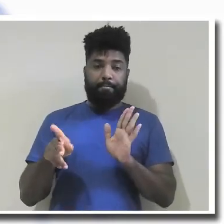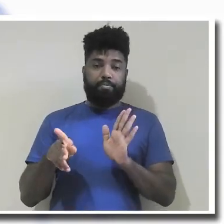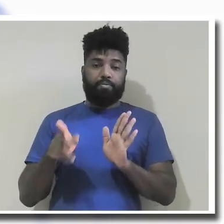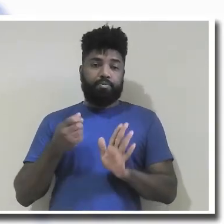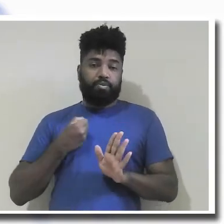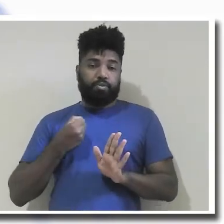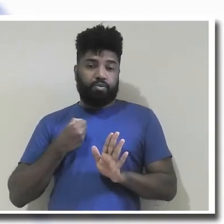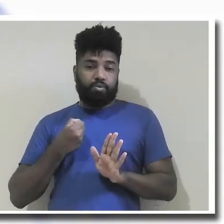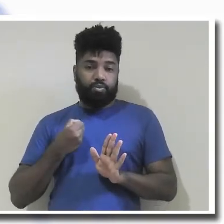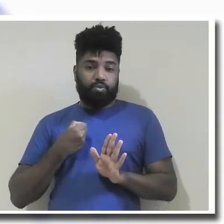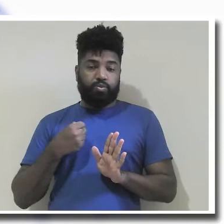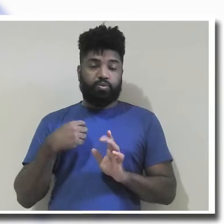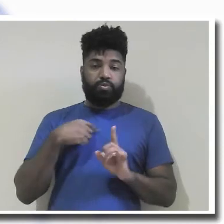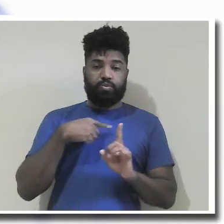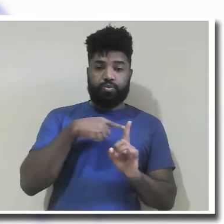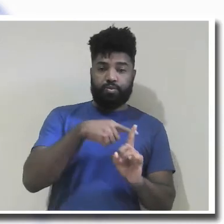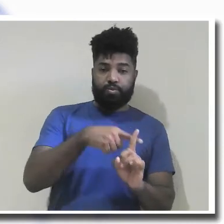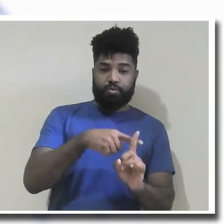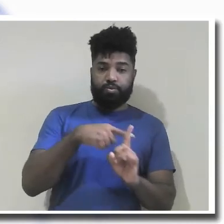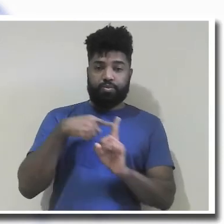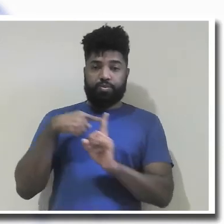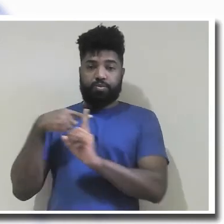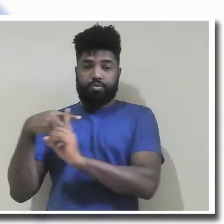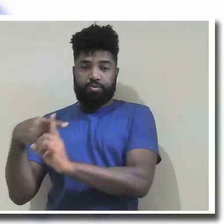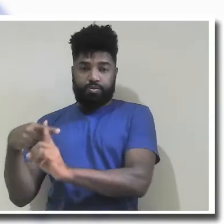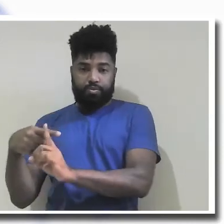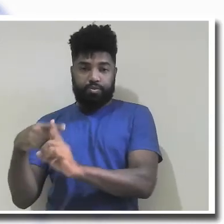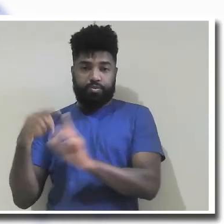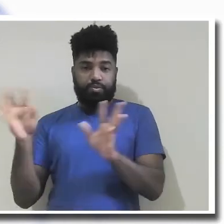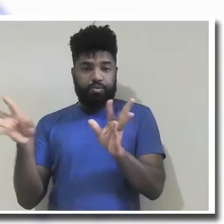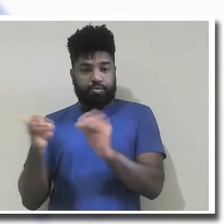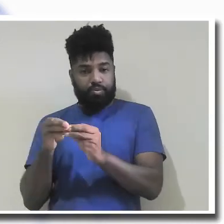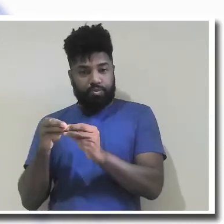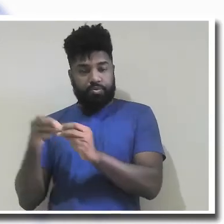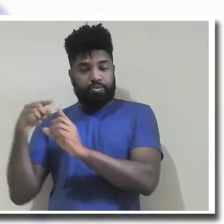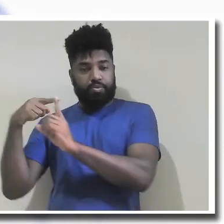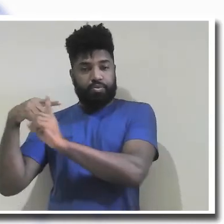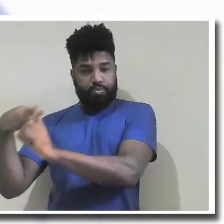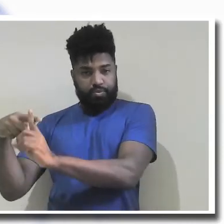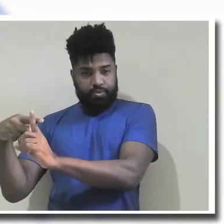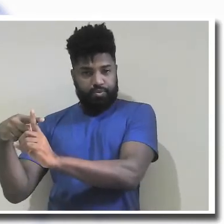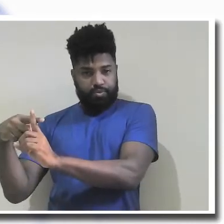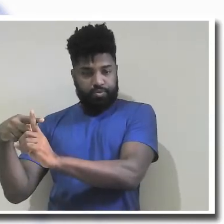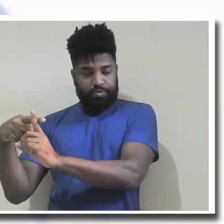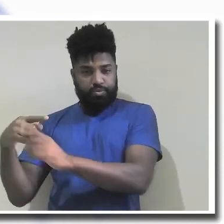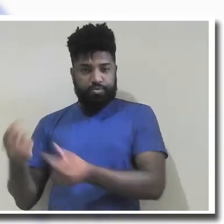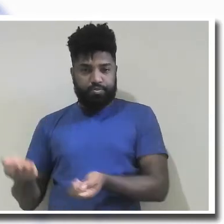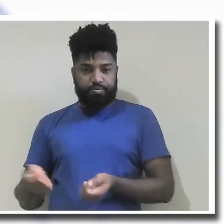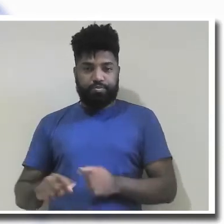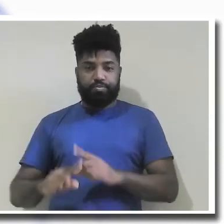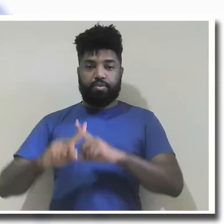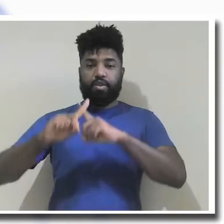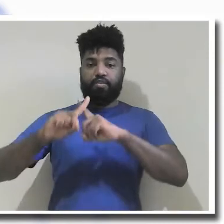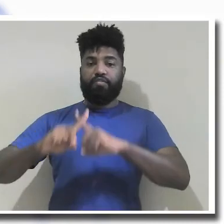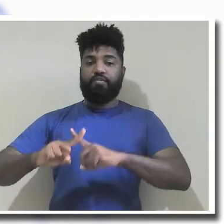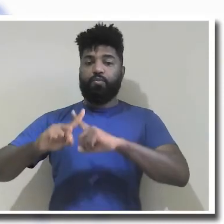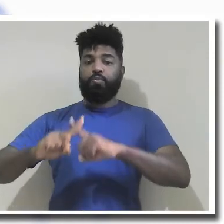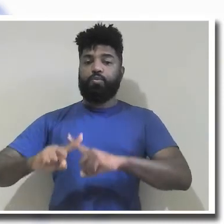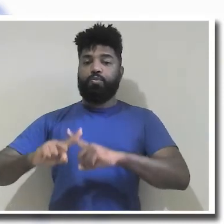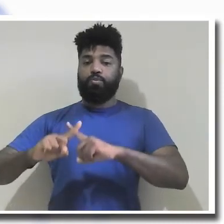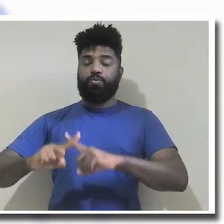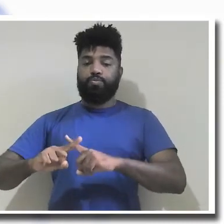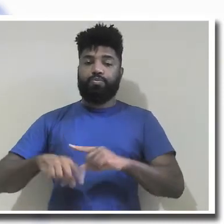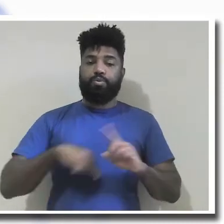com um número positivo, o resultado é um número positivo. a multiplicação de um número